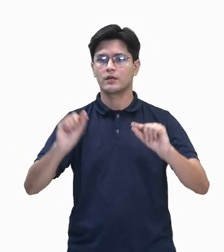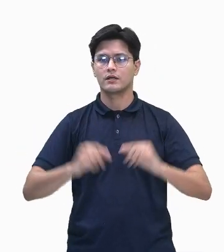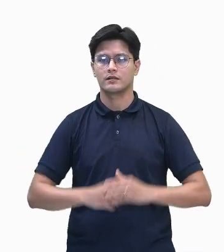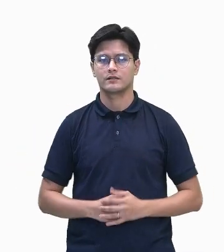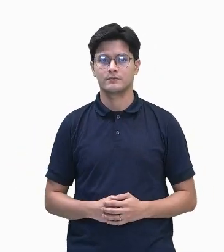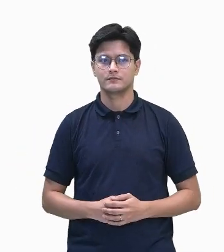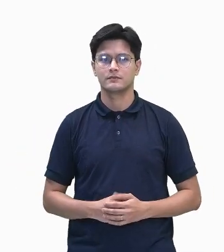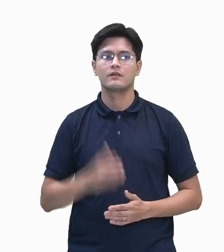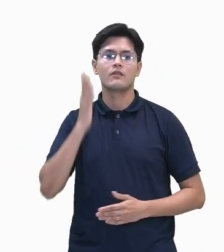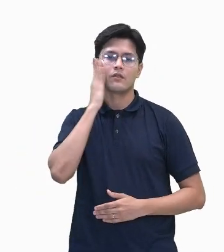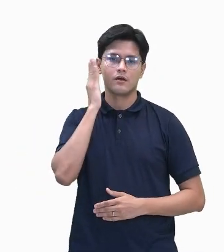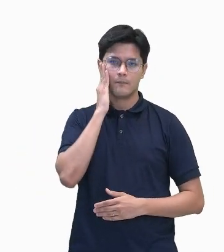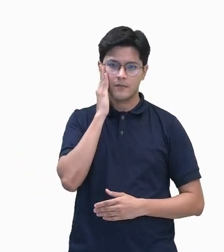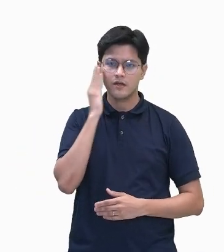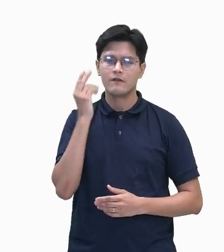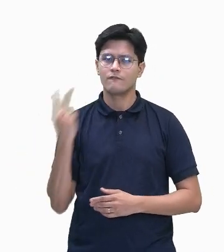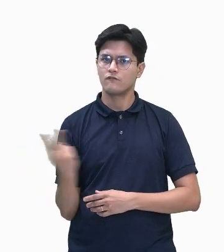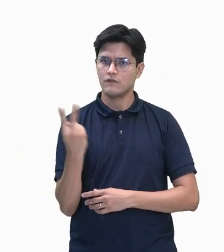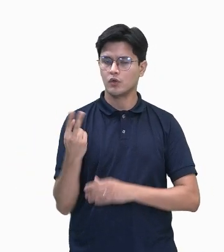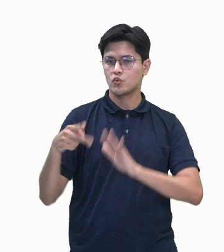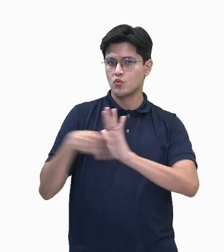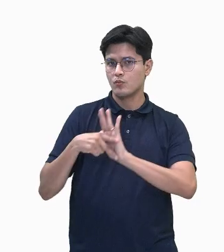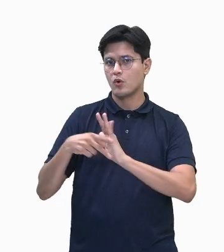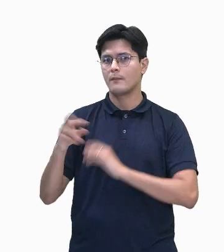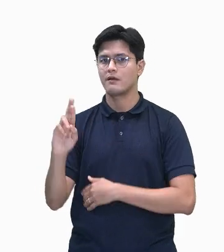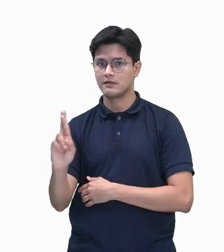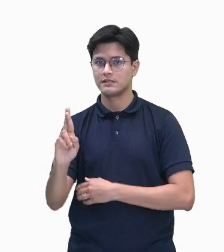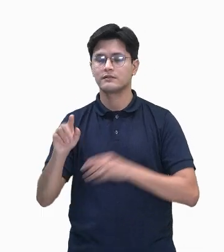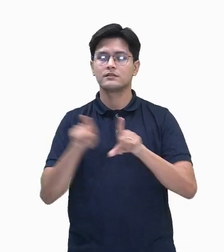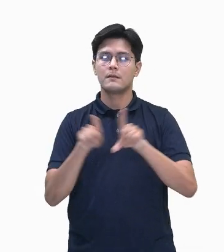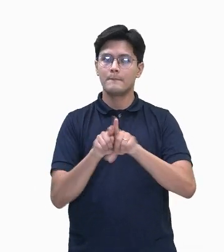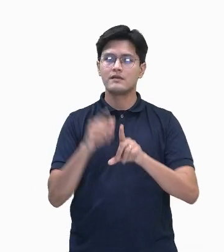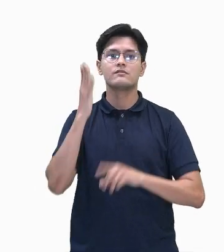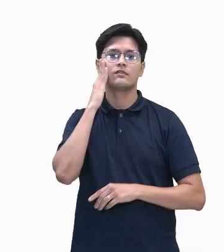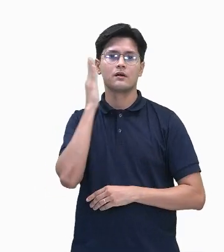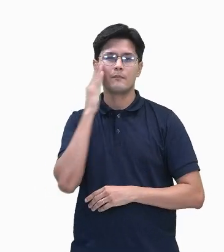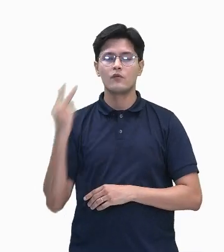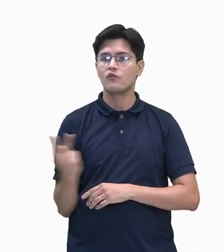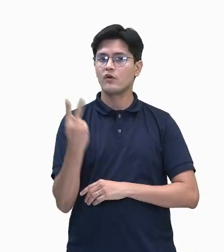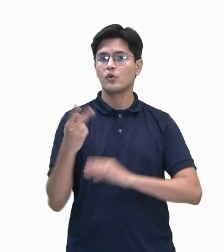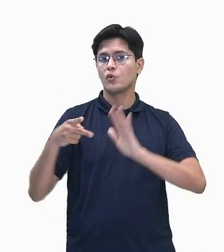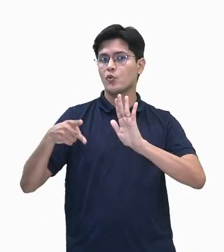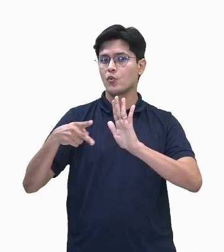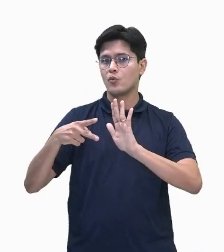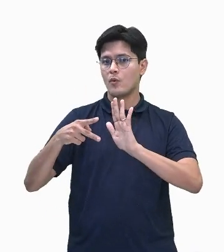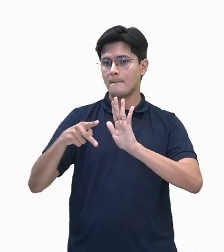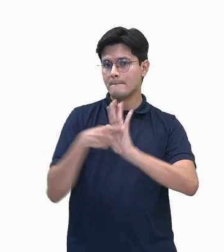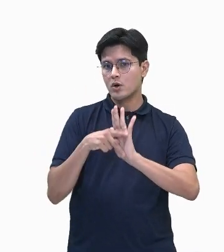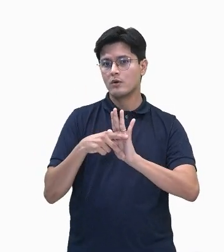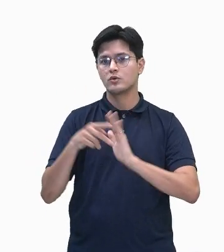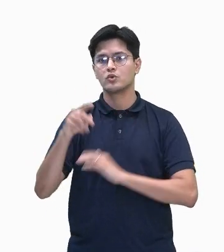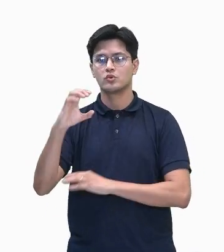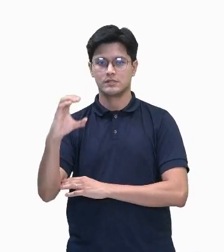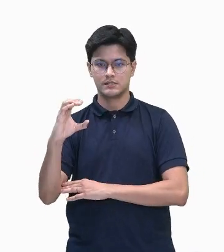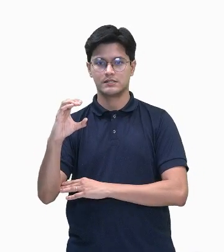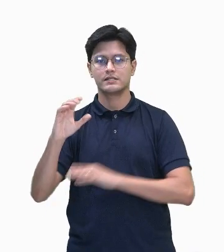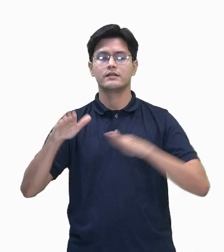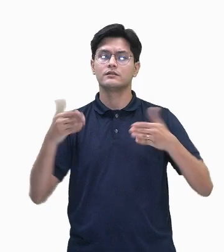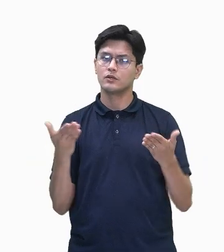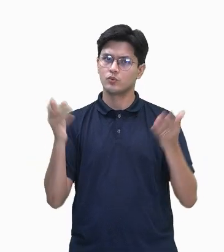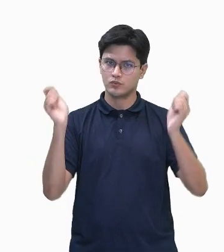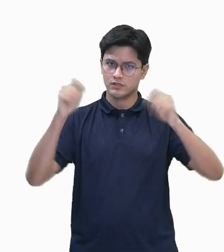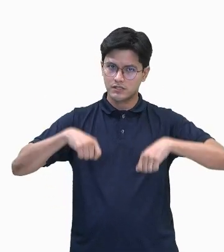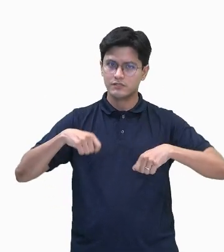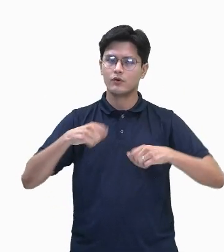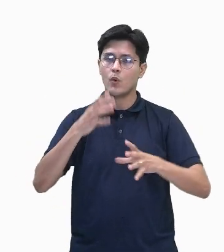E o custo é de R$30, nós podemos então montar a função que representa o lucro, certo?